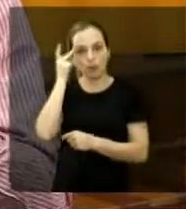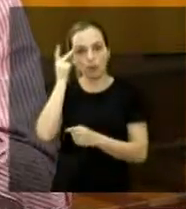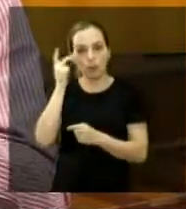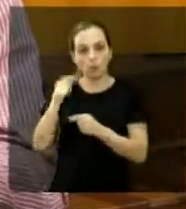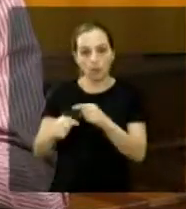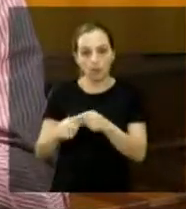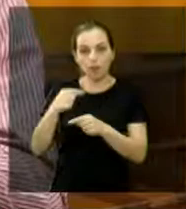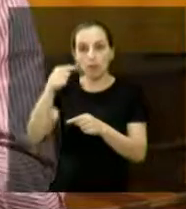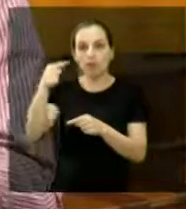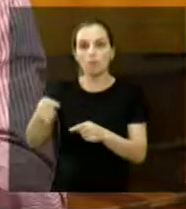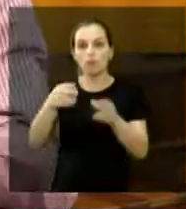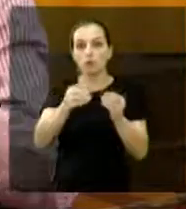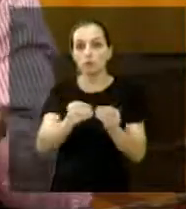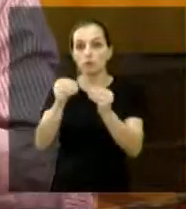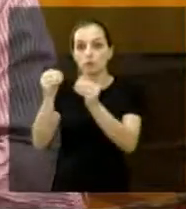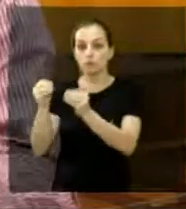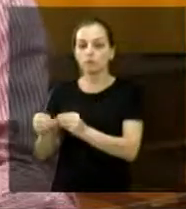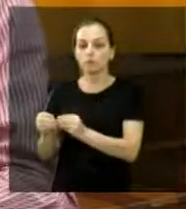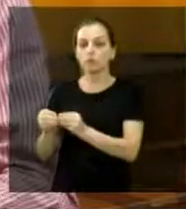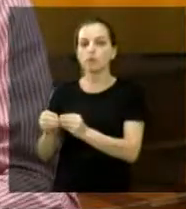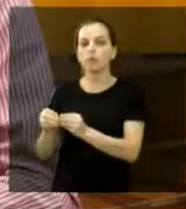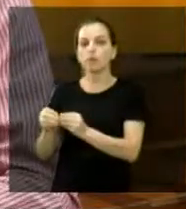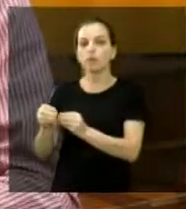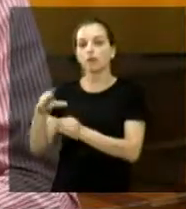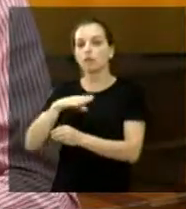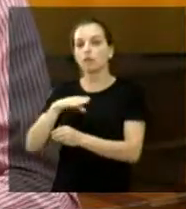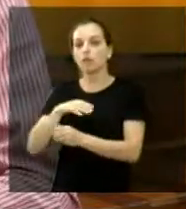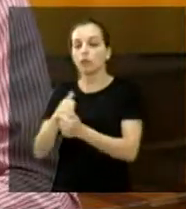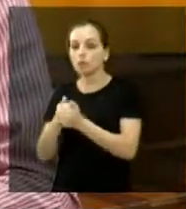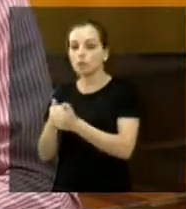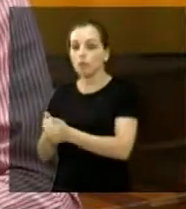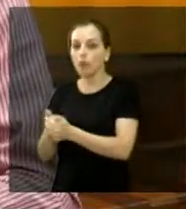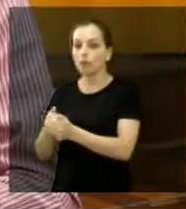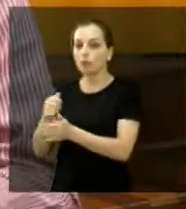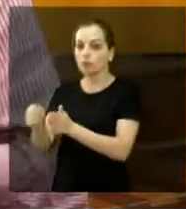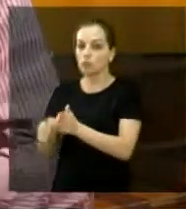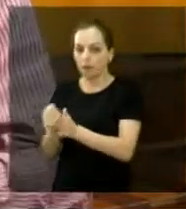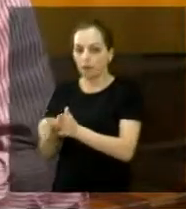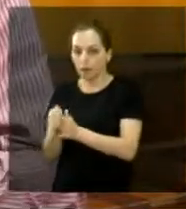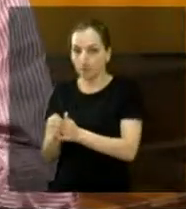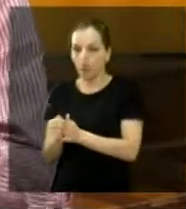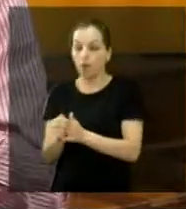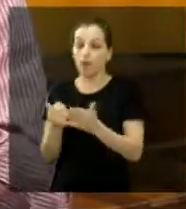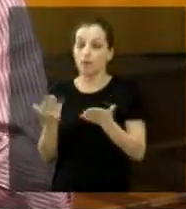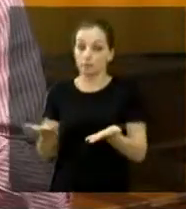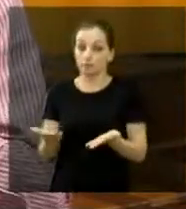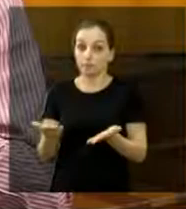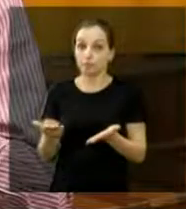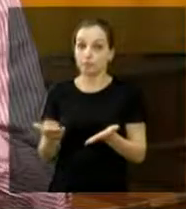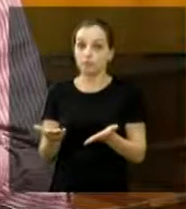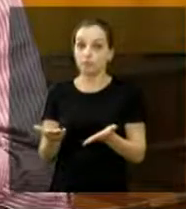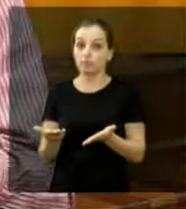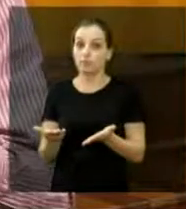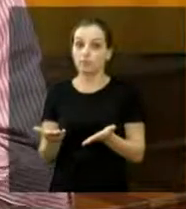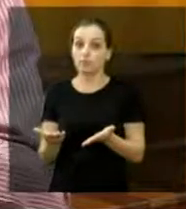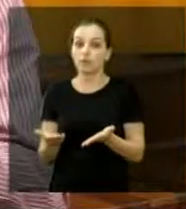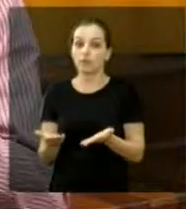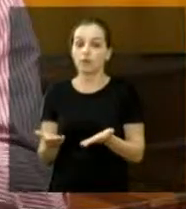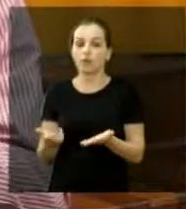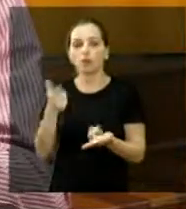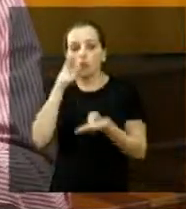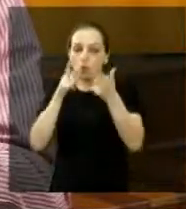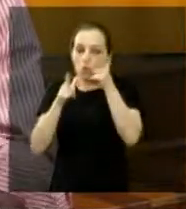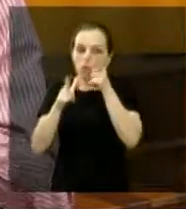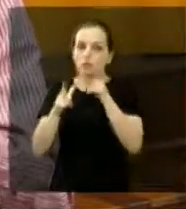remoção aqui para Boa Esperança do Sul, enfim, acabou vindo um pouco mais tarde para Araraquara. Mas isso me possibilitou fazer o acordo com